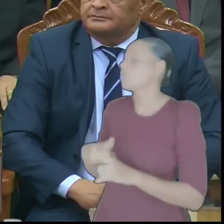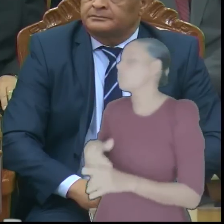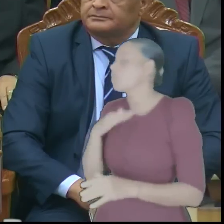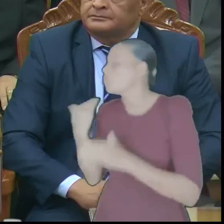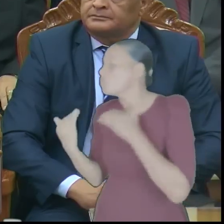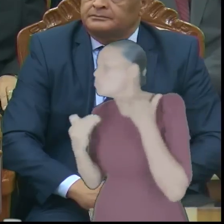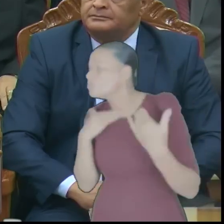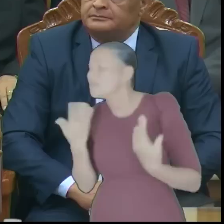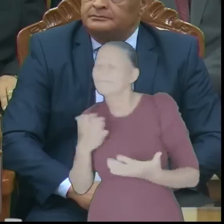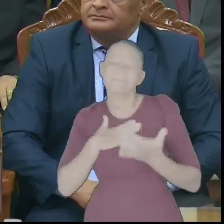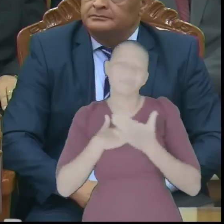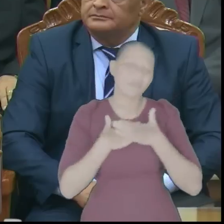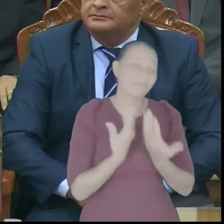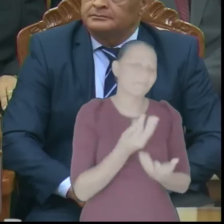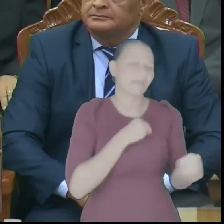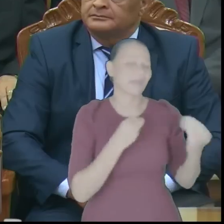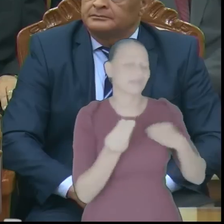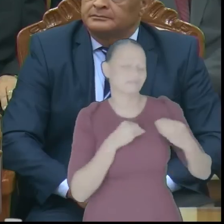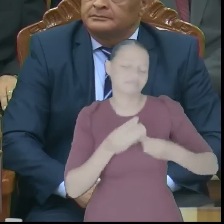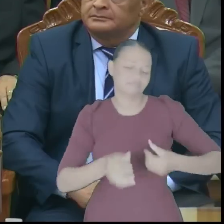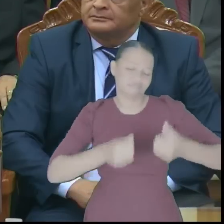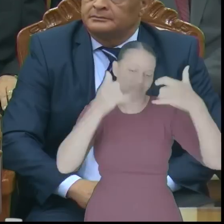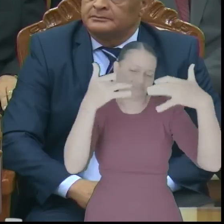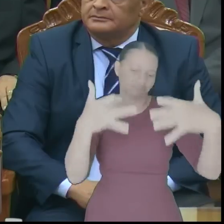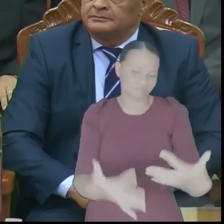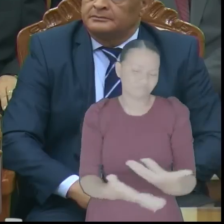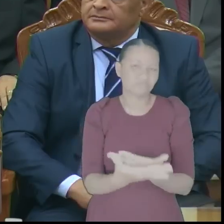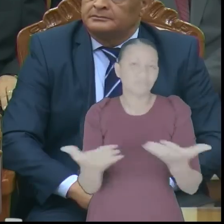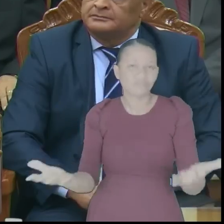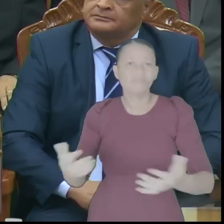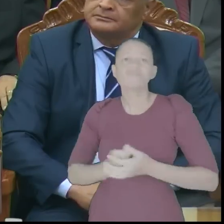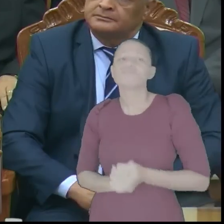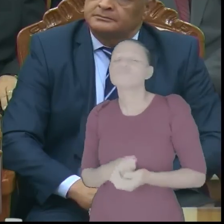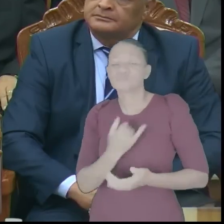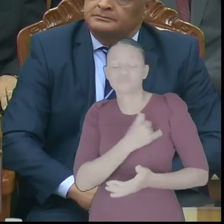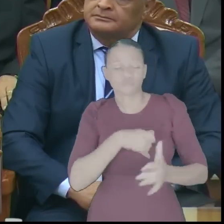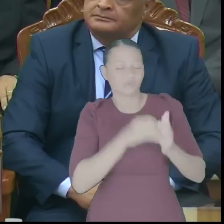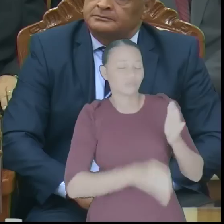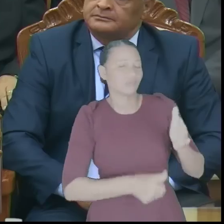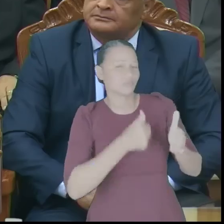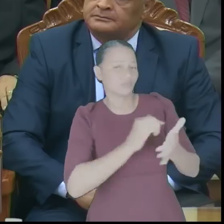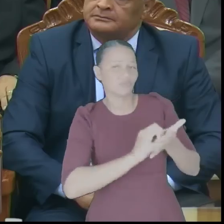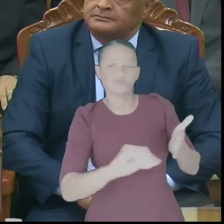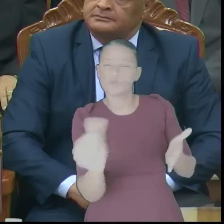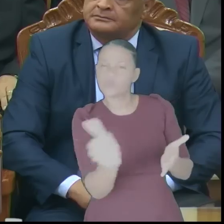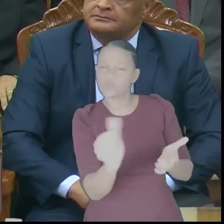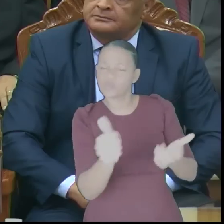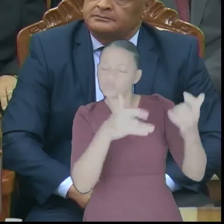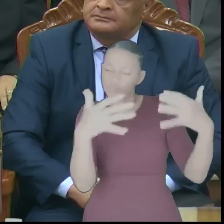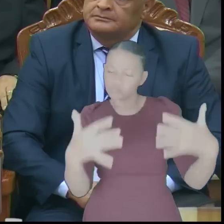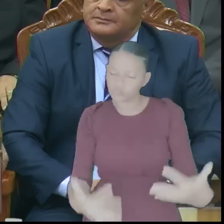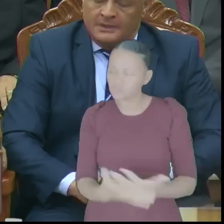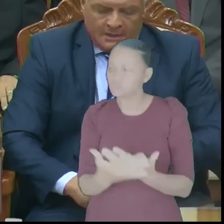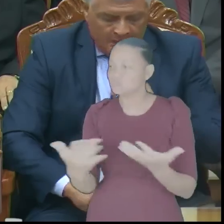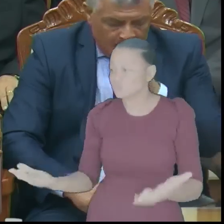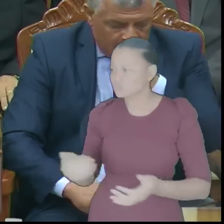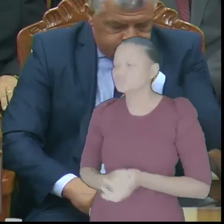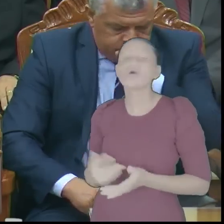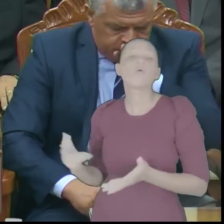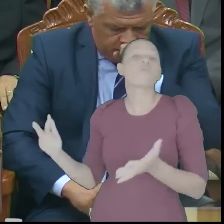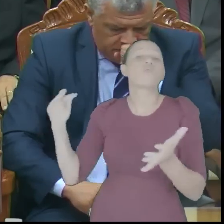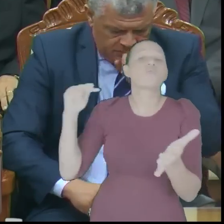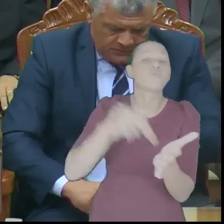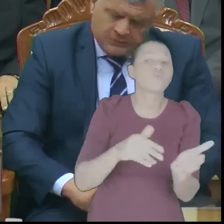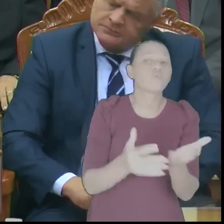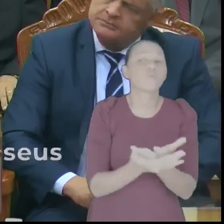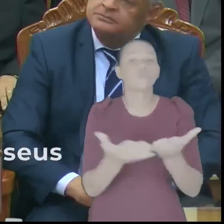morreu pelos meus pecados, sim. Deixa eu lhe explicar. João, no capítulo de número 1, no verso de número 11, ele diz, ele veio para